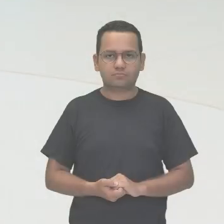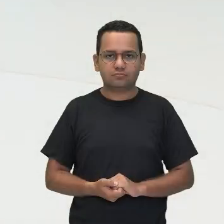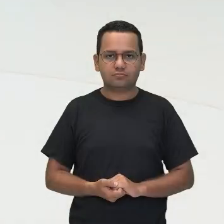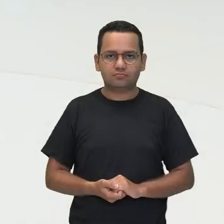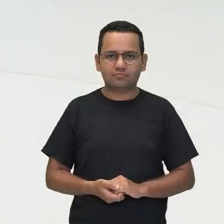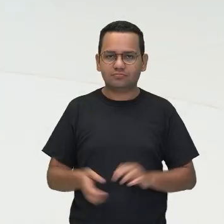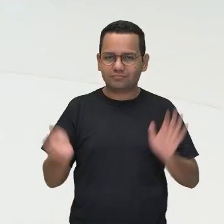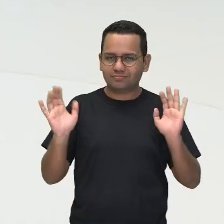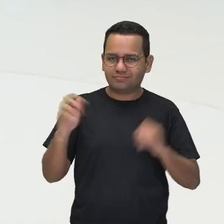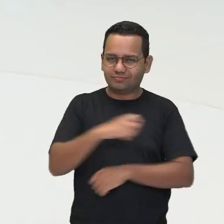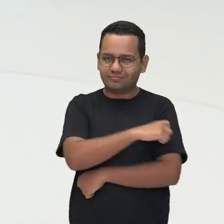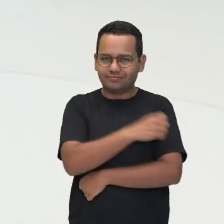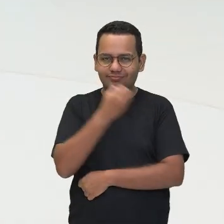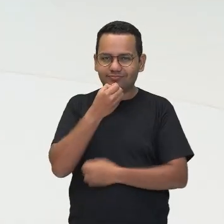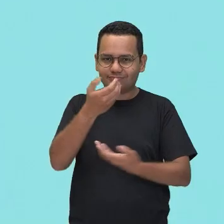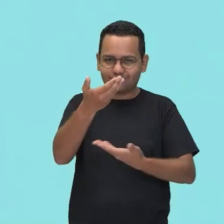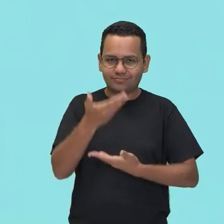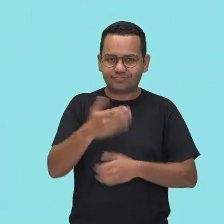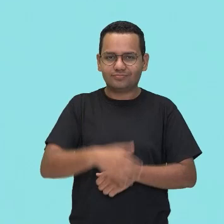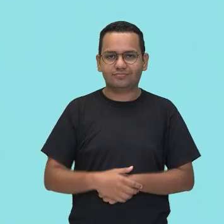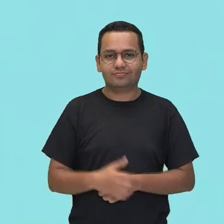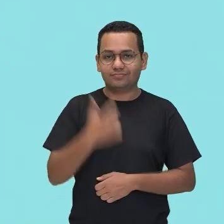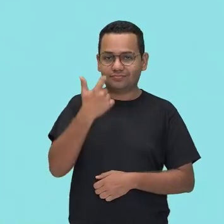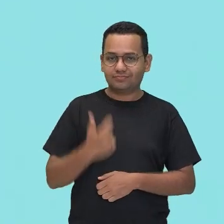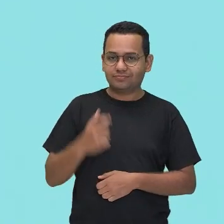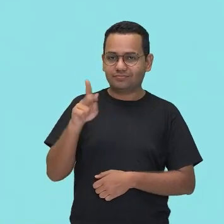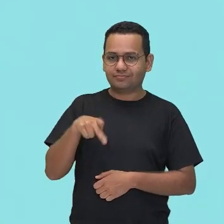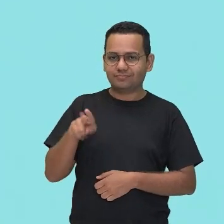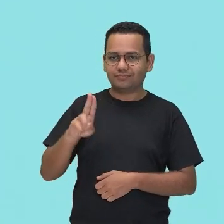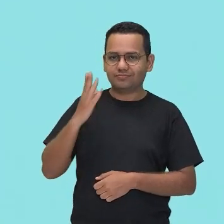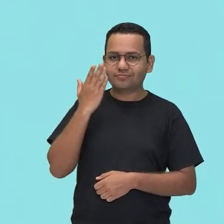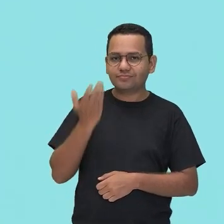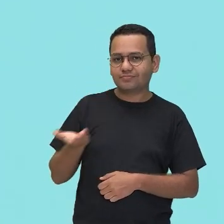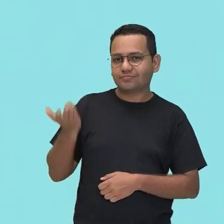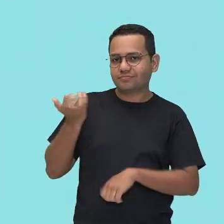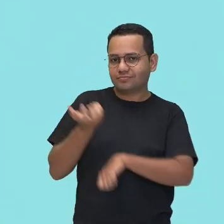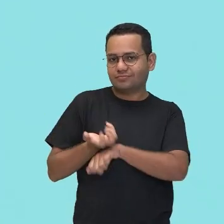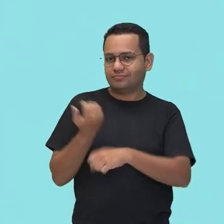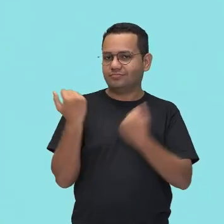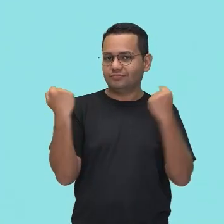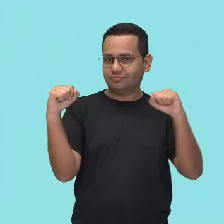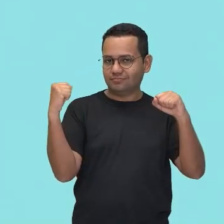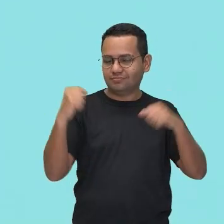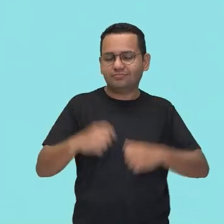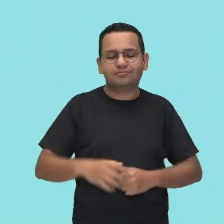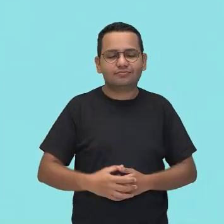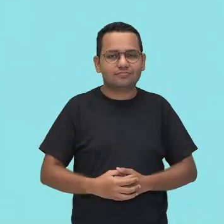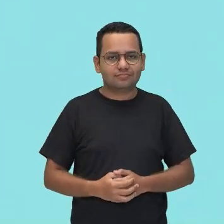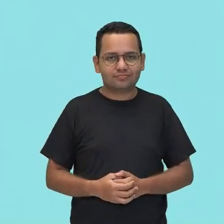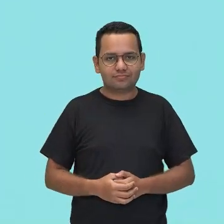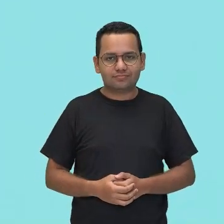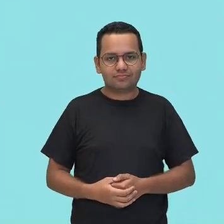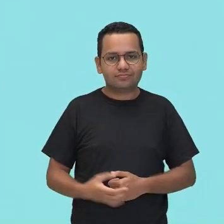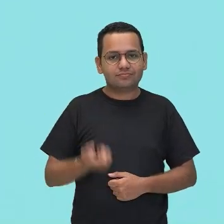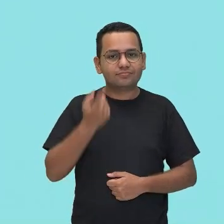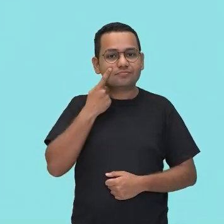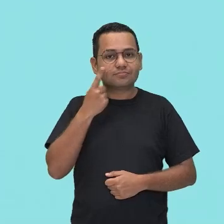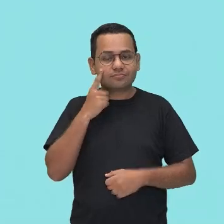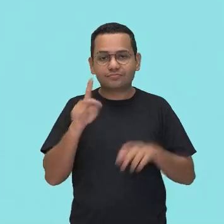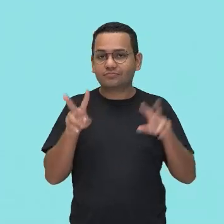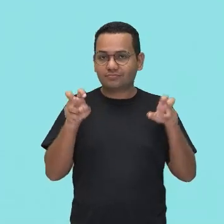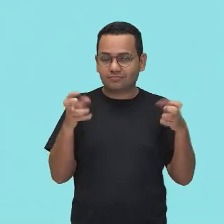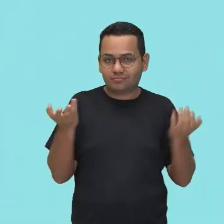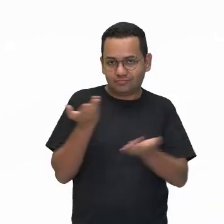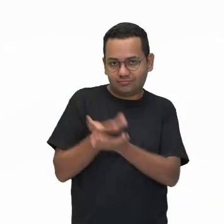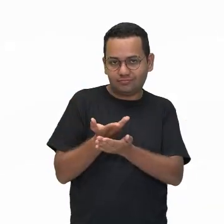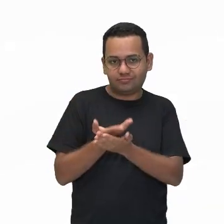Olá alunos sejam bem-vindos eu sou a professora Rafaela Pinheiro professora do componente de educação física vamos fazer a leitura aí do